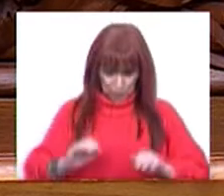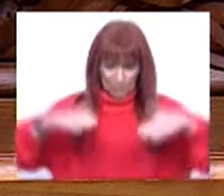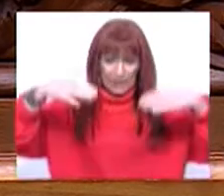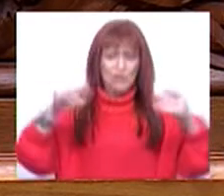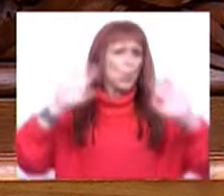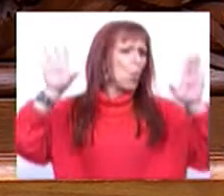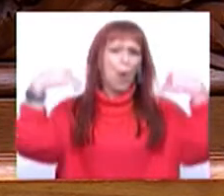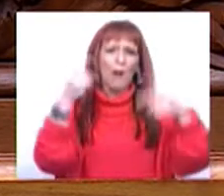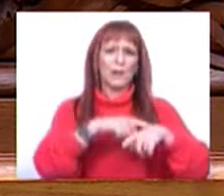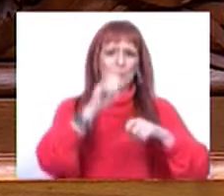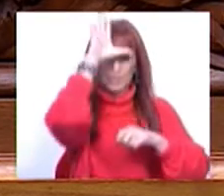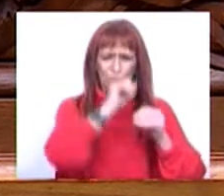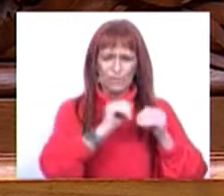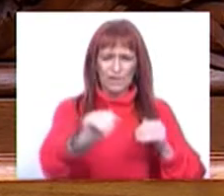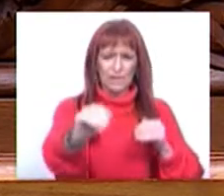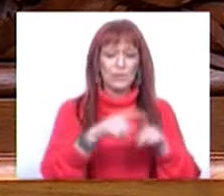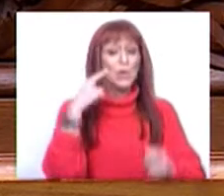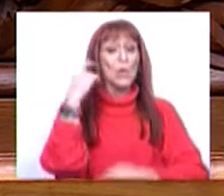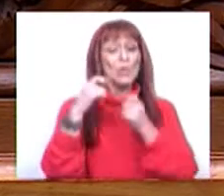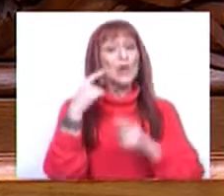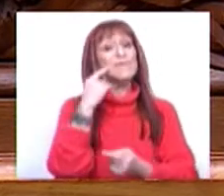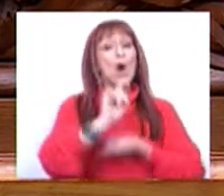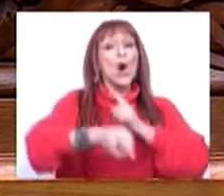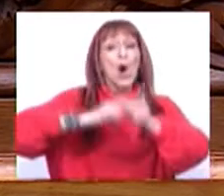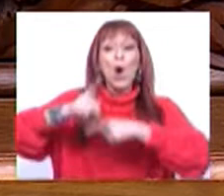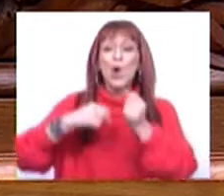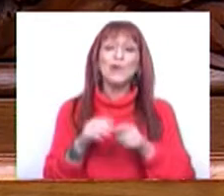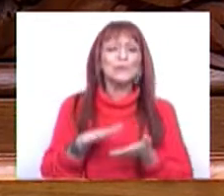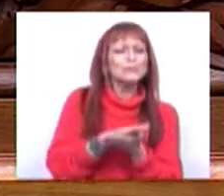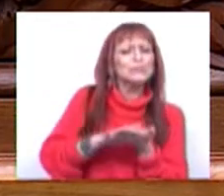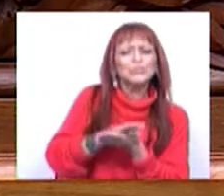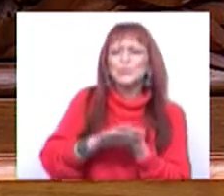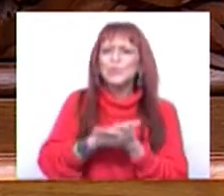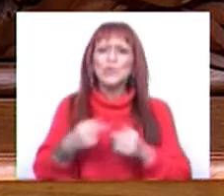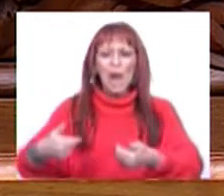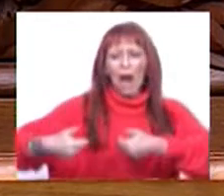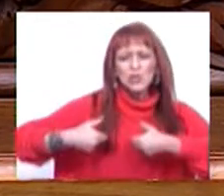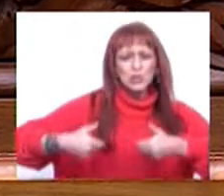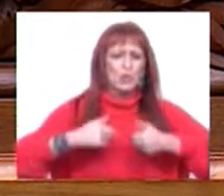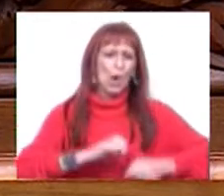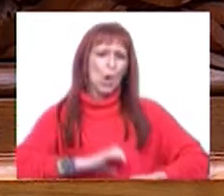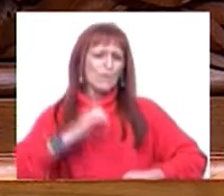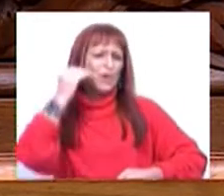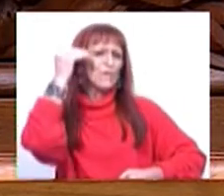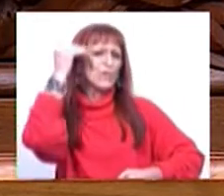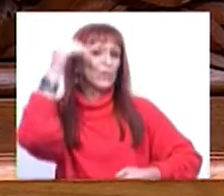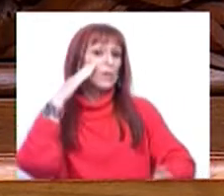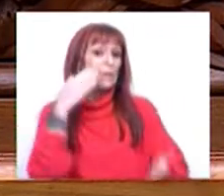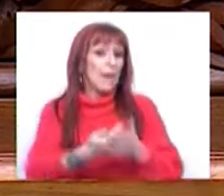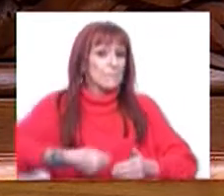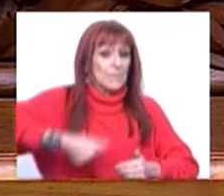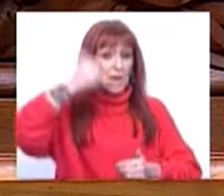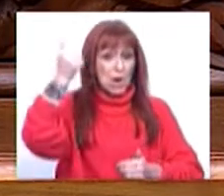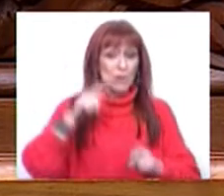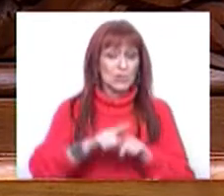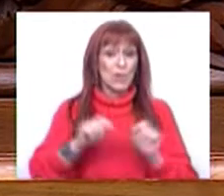de qualquer legislatura procuremos identificar os alicerces que nos ajudam a confiar num futuro melhor. E